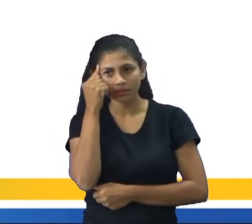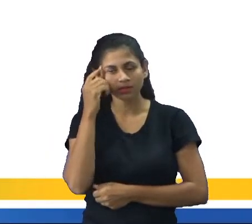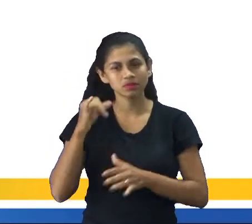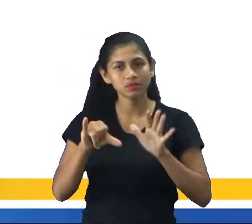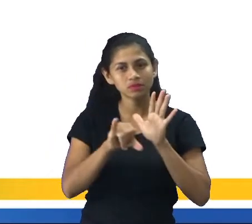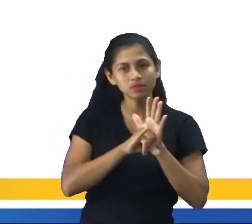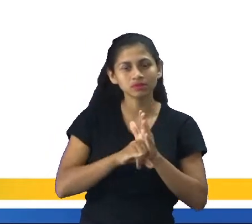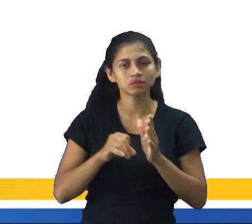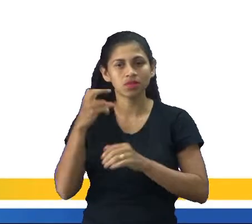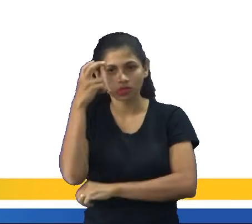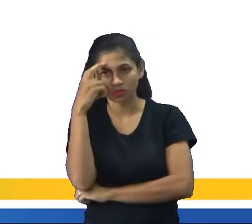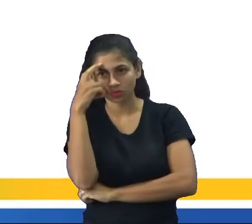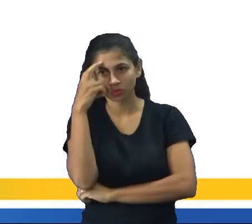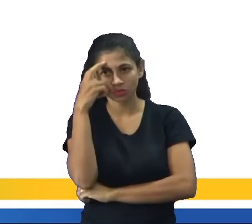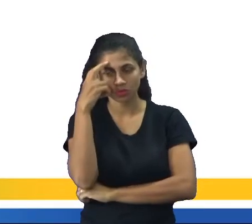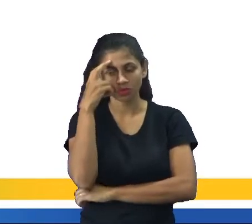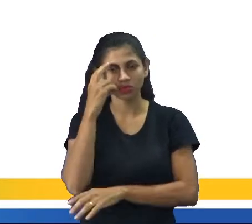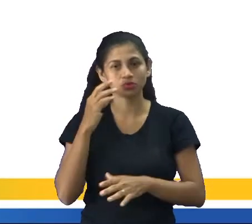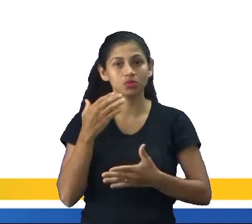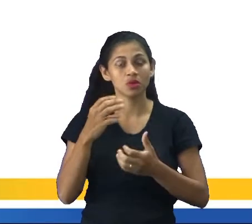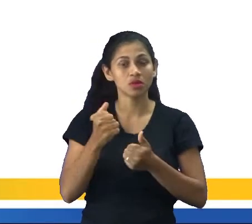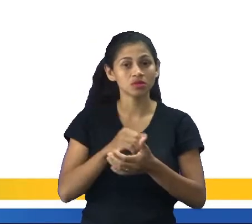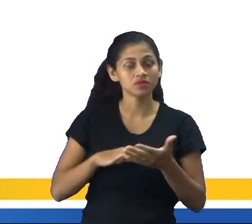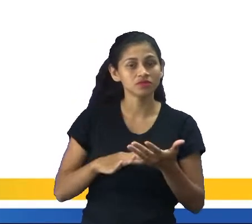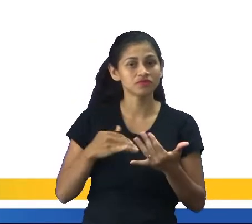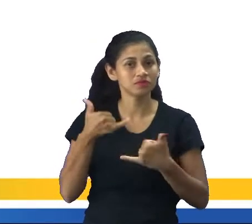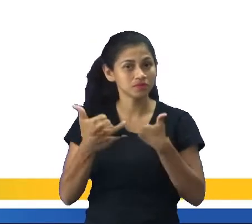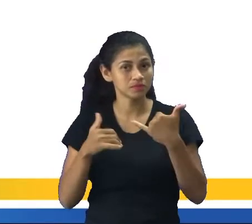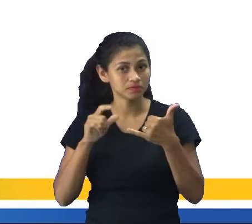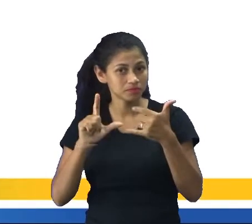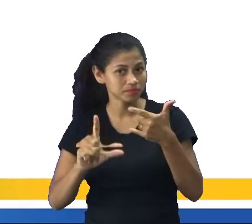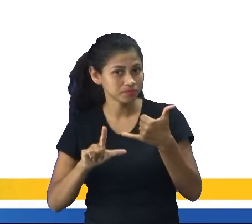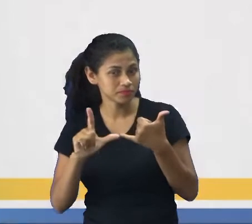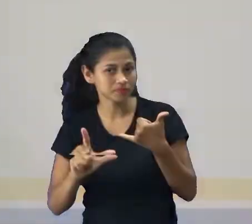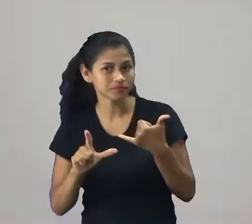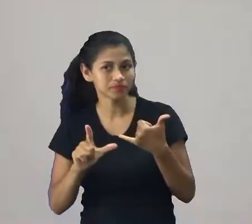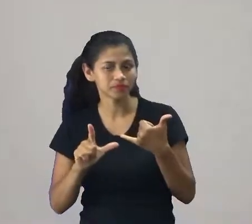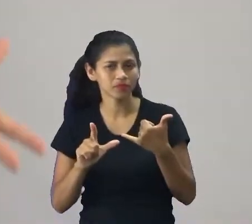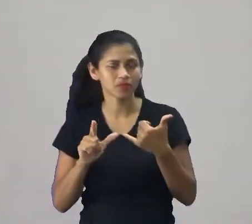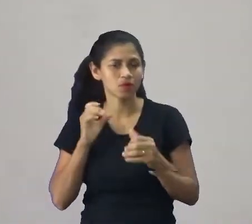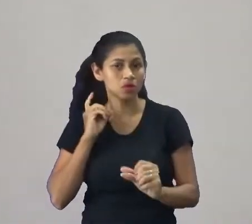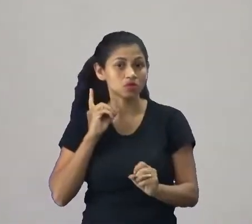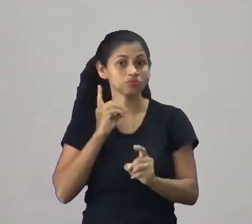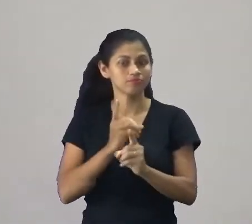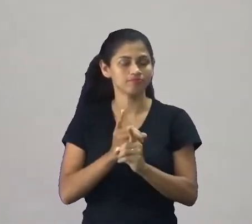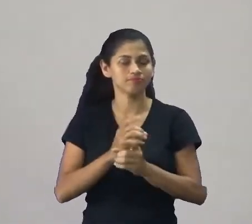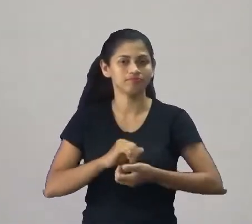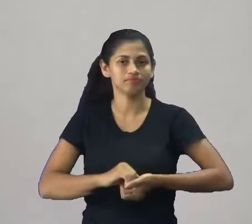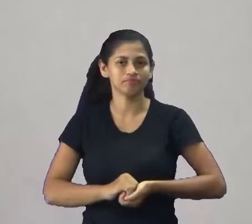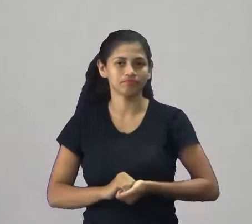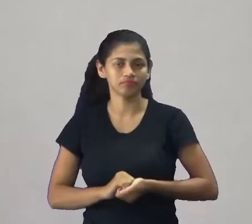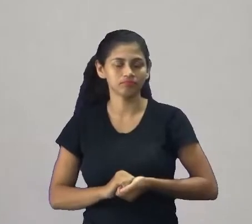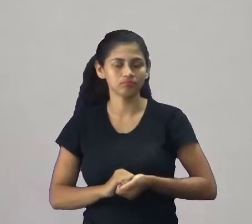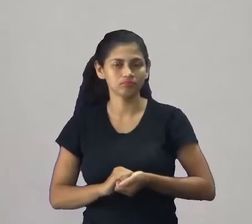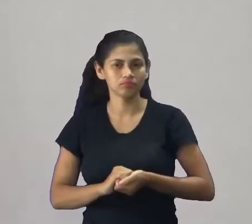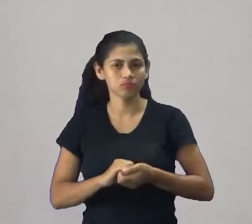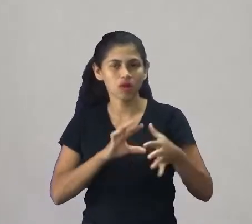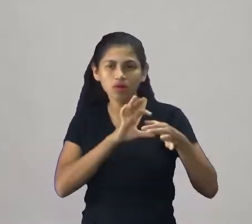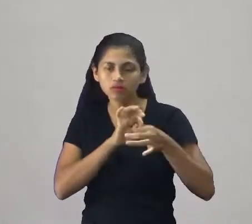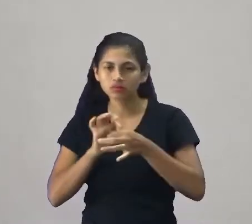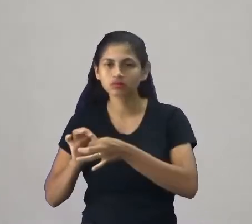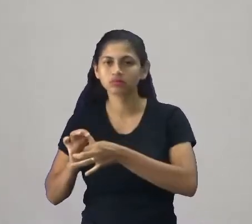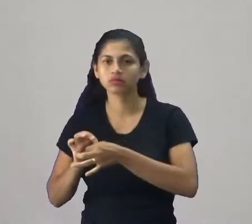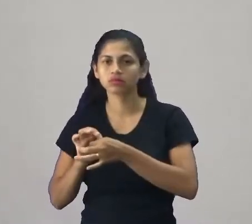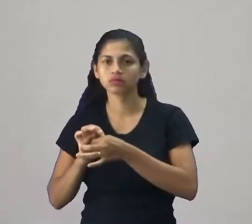identidade cultural, essas atividades lúdicas são cruciais na identificação. Então, vamos contextualizar aqui